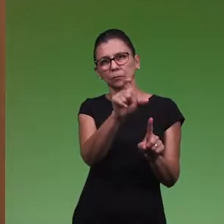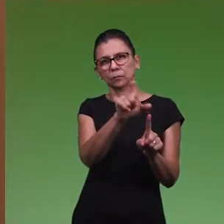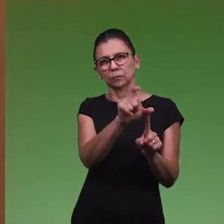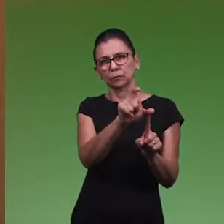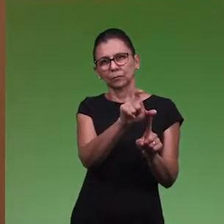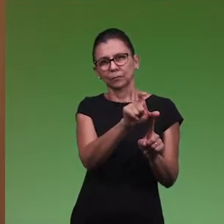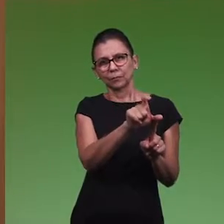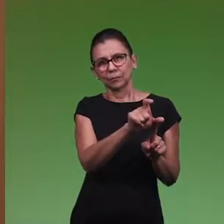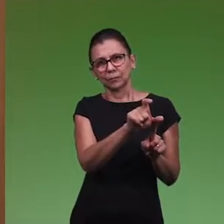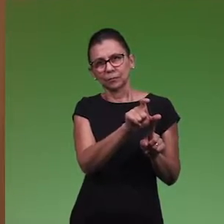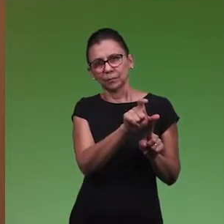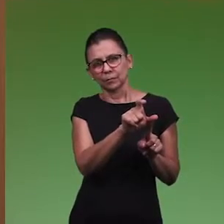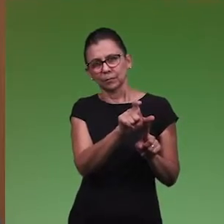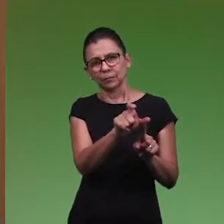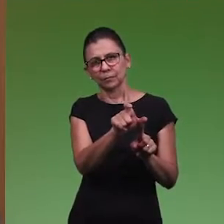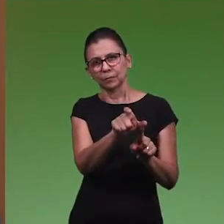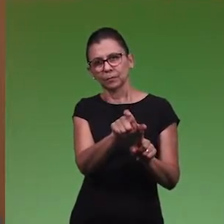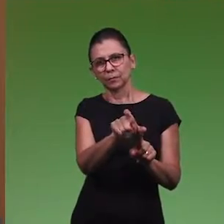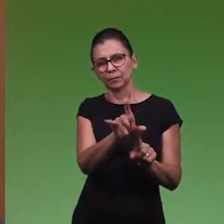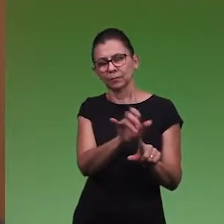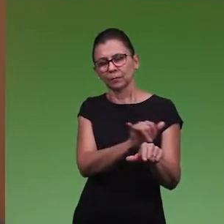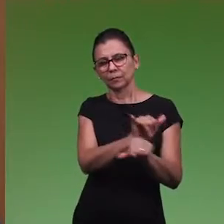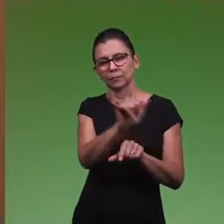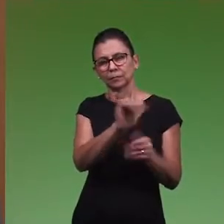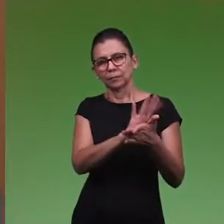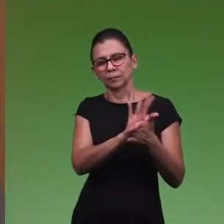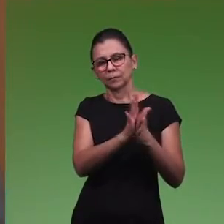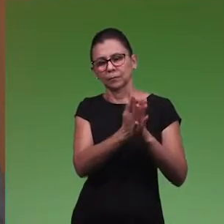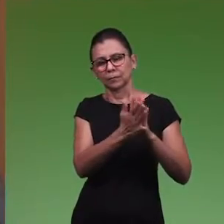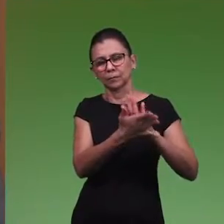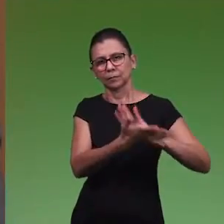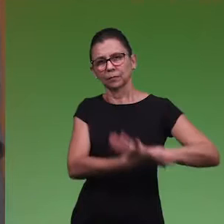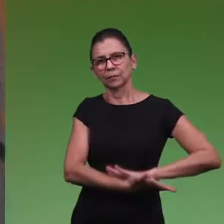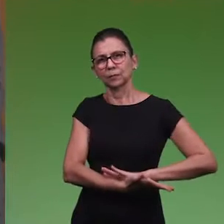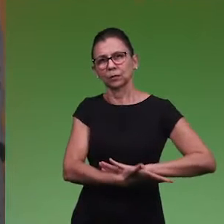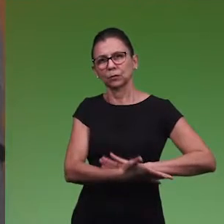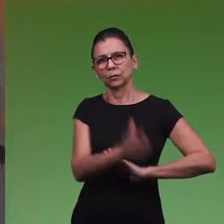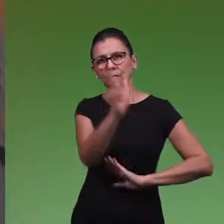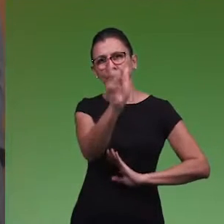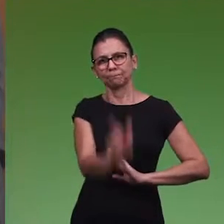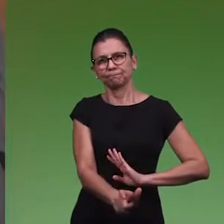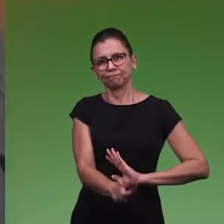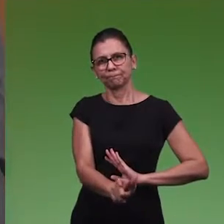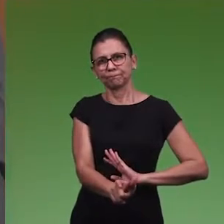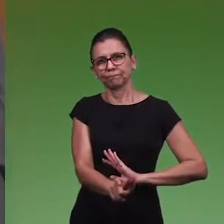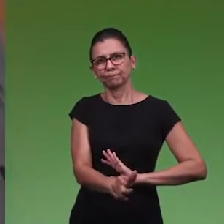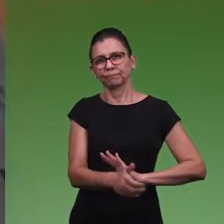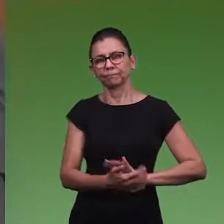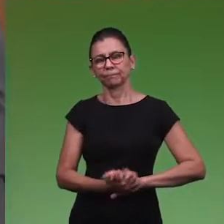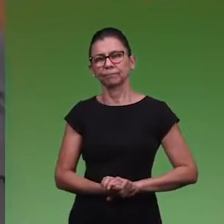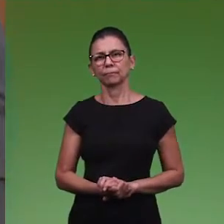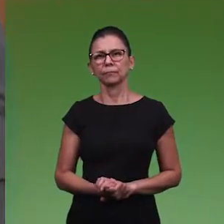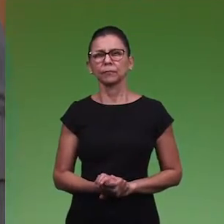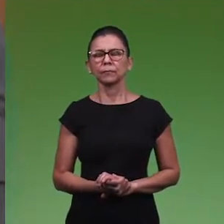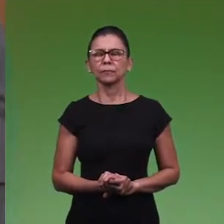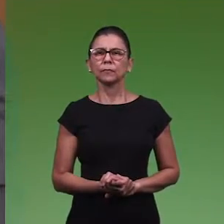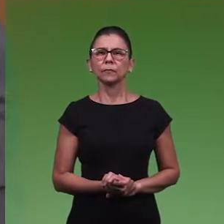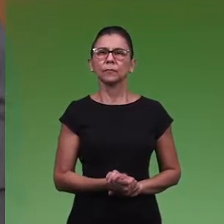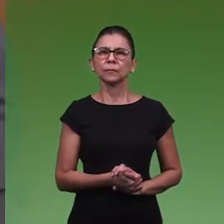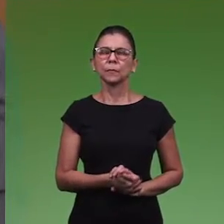homem à queda, para levar o homem à perdição. Onde nós vimos isso? Logo no